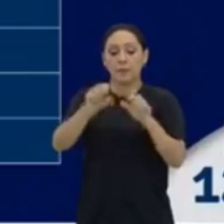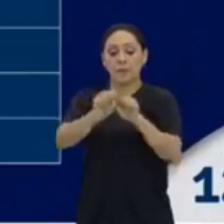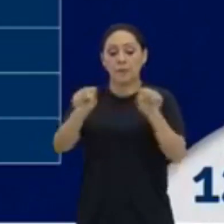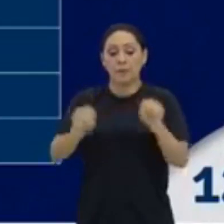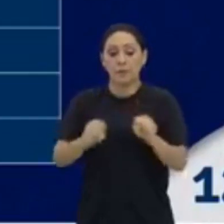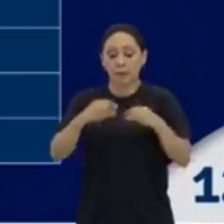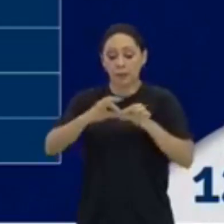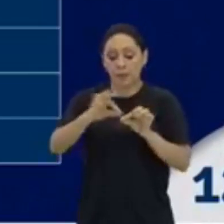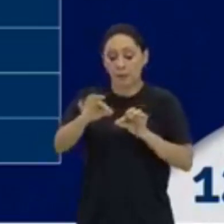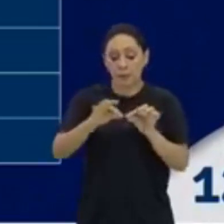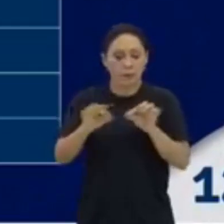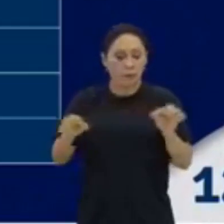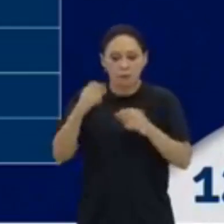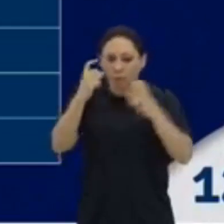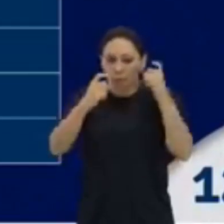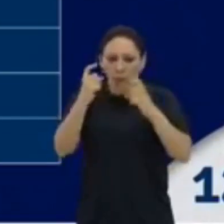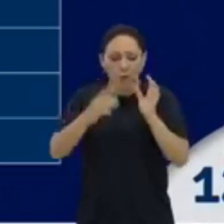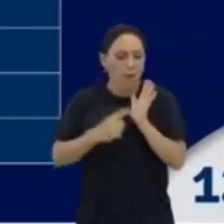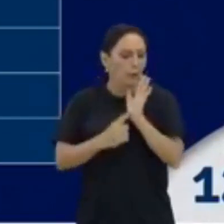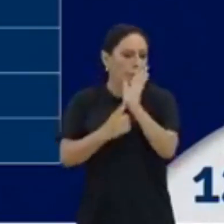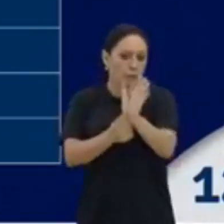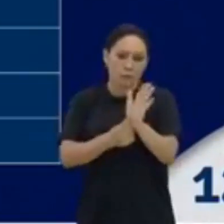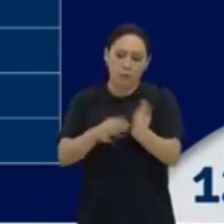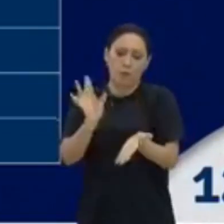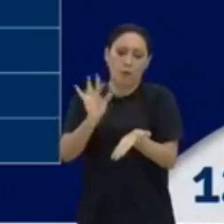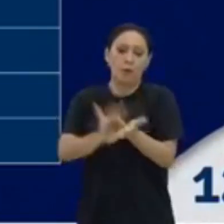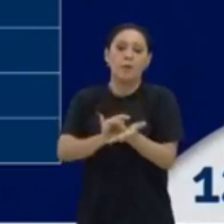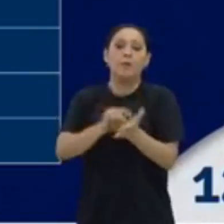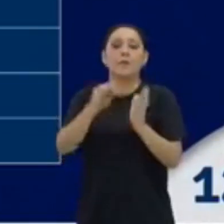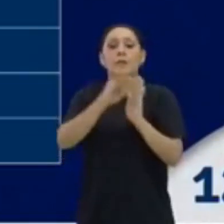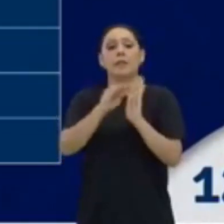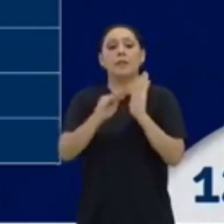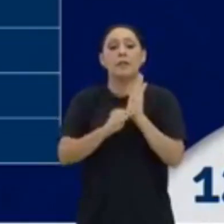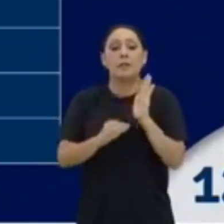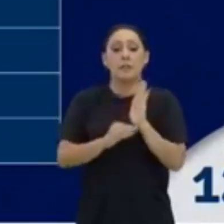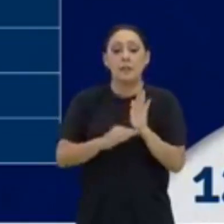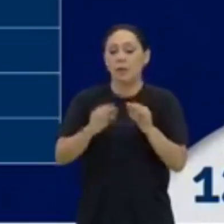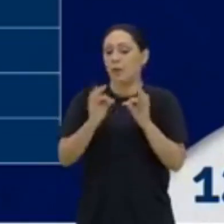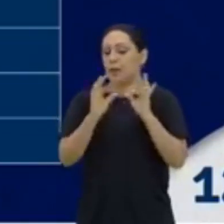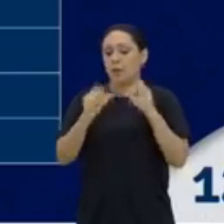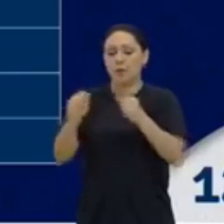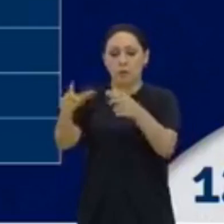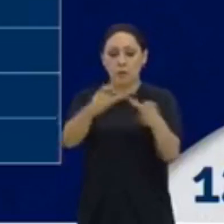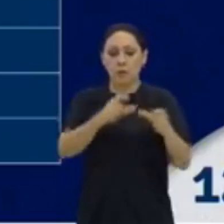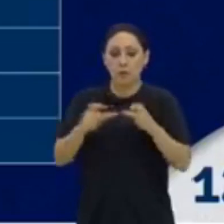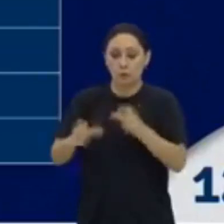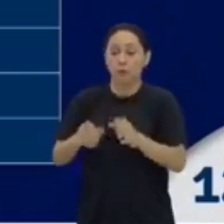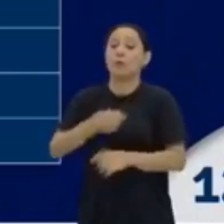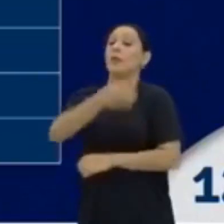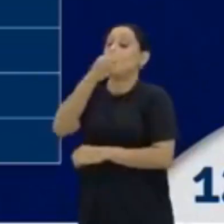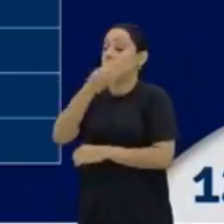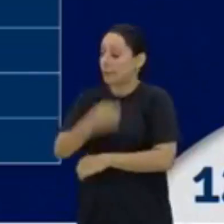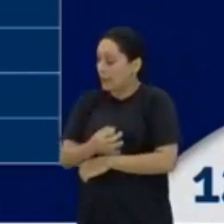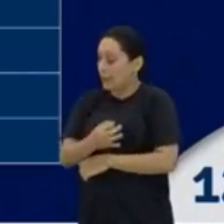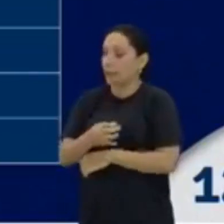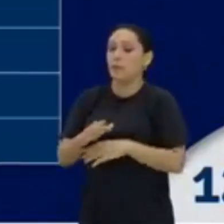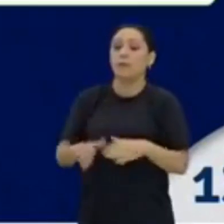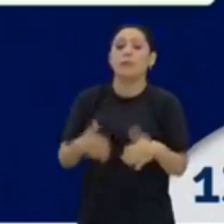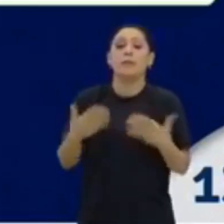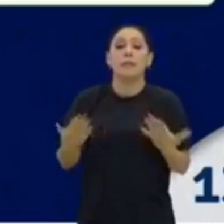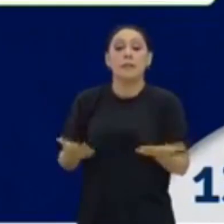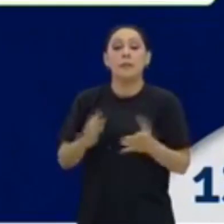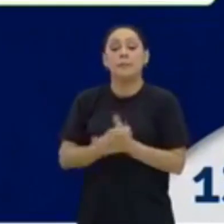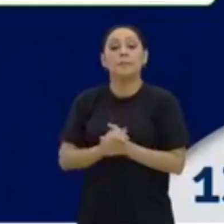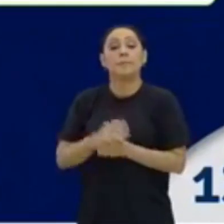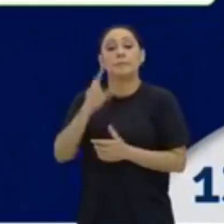te mostrar para vocês o que é o oficial, o padrão aí em todos os lugares. Exatamente, Fernando, exatamente. Então agora